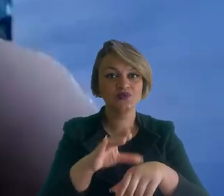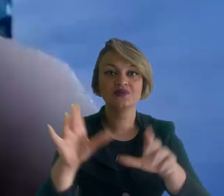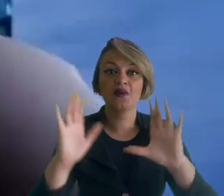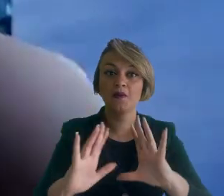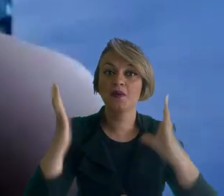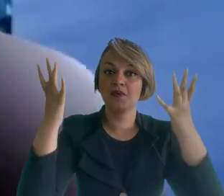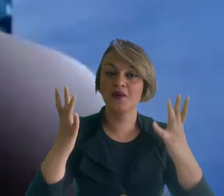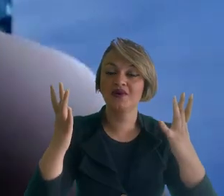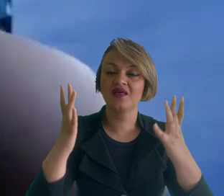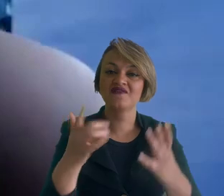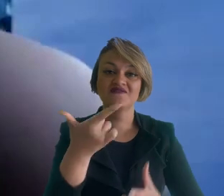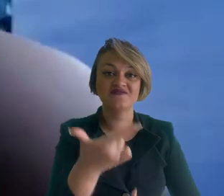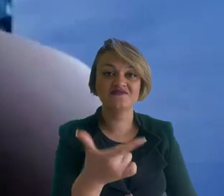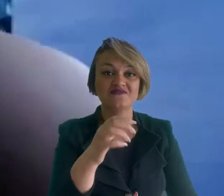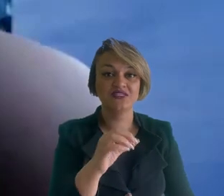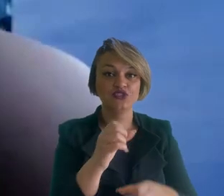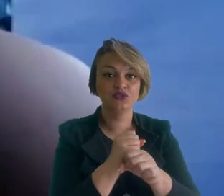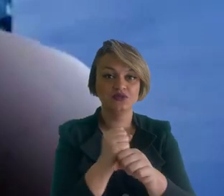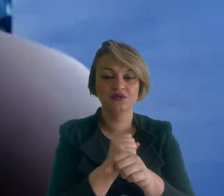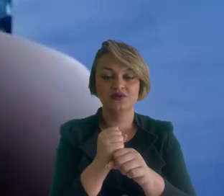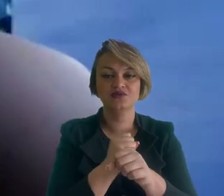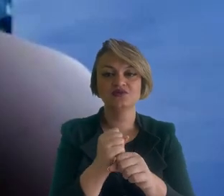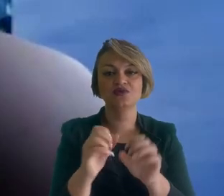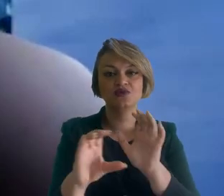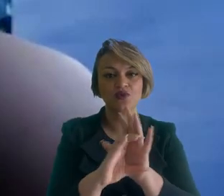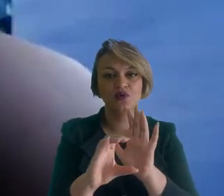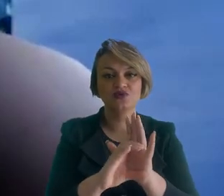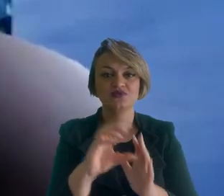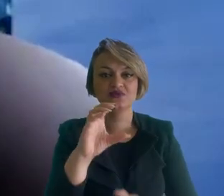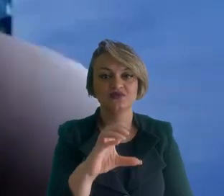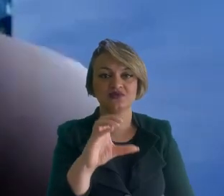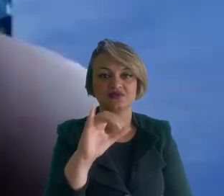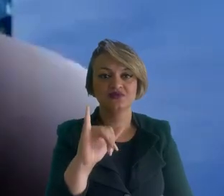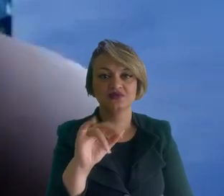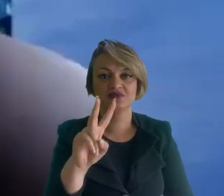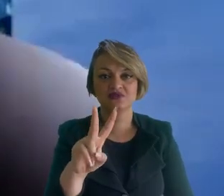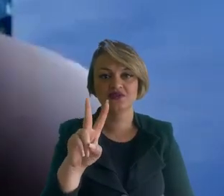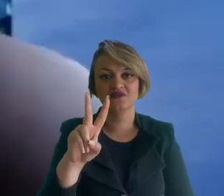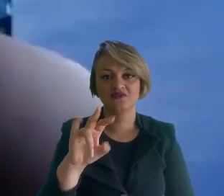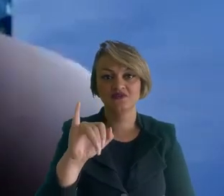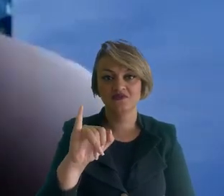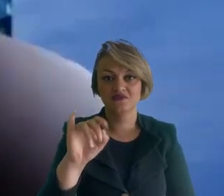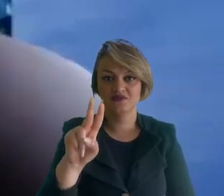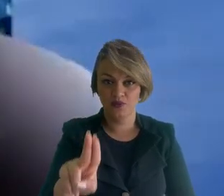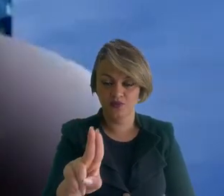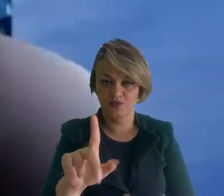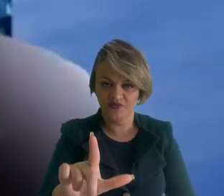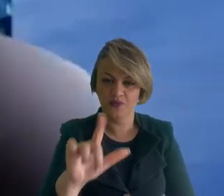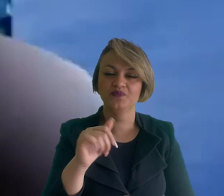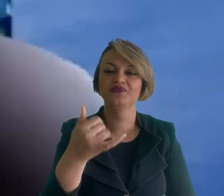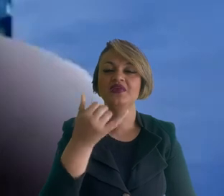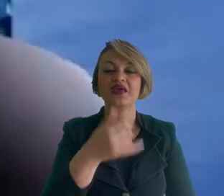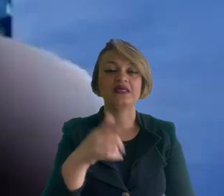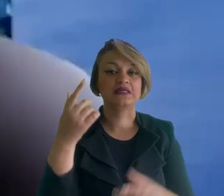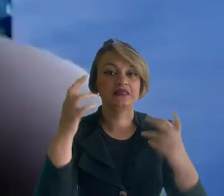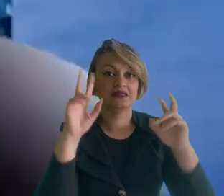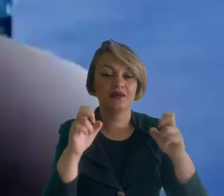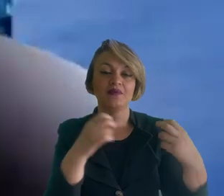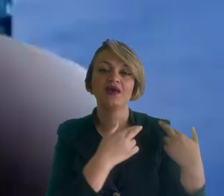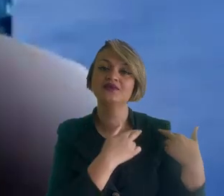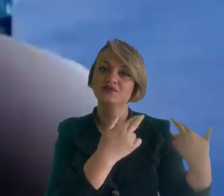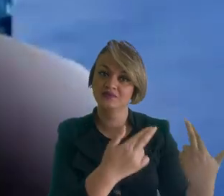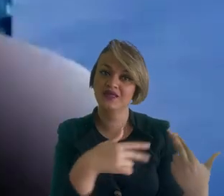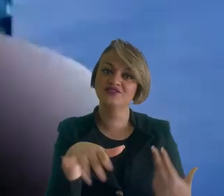comemoração aos 20 anos do nosso código civil tendo como temática responsabilidade civil